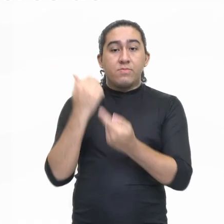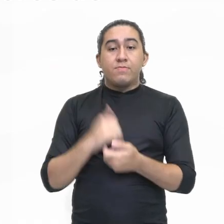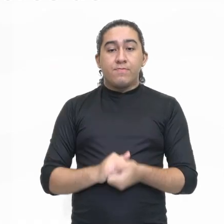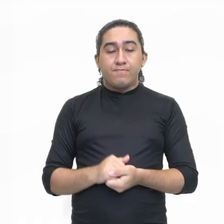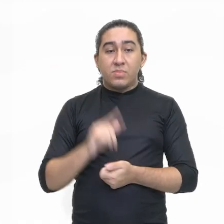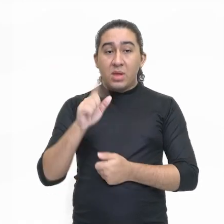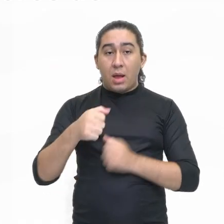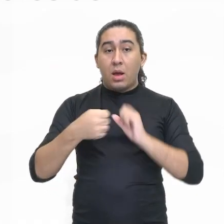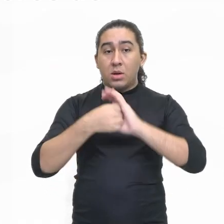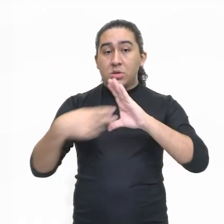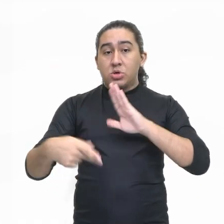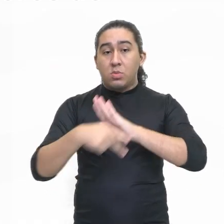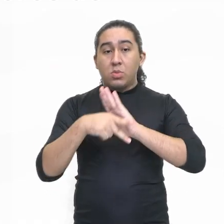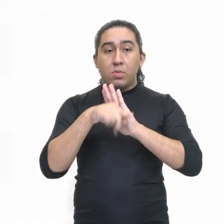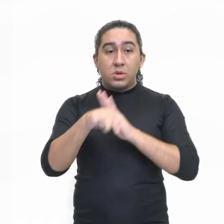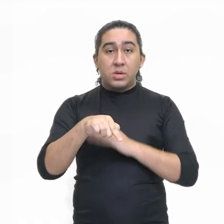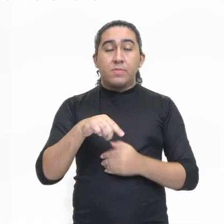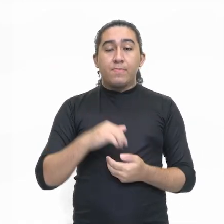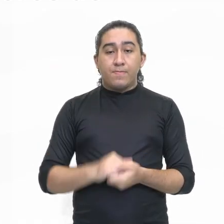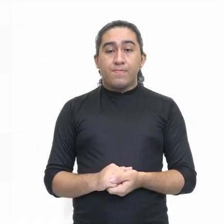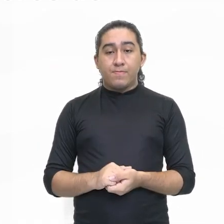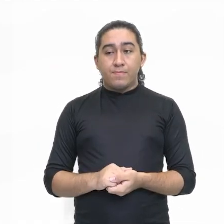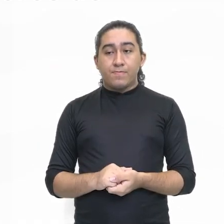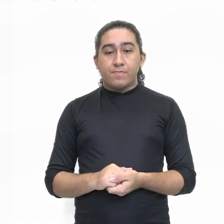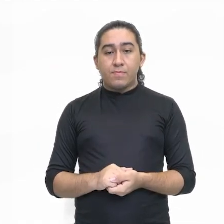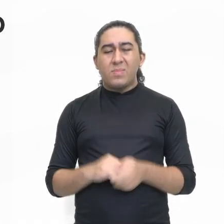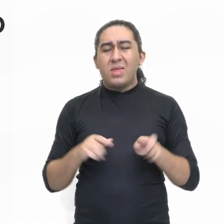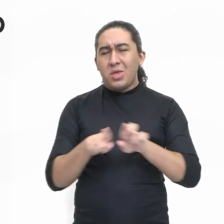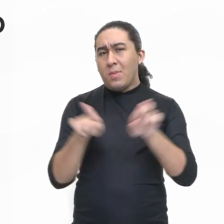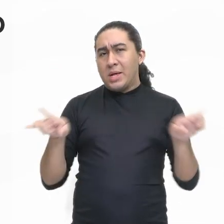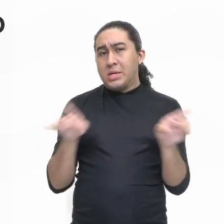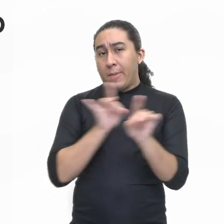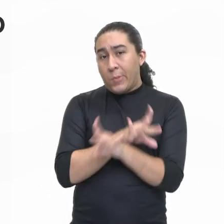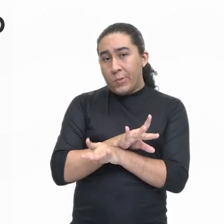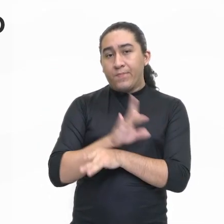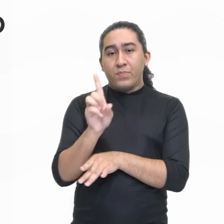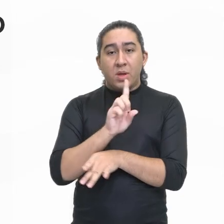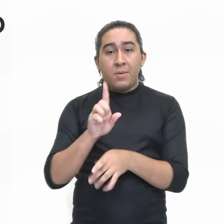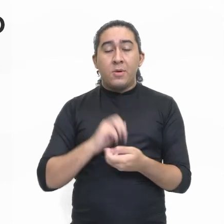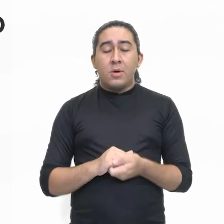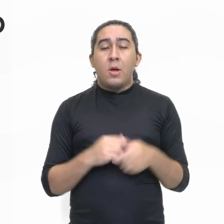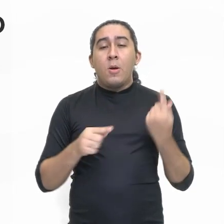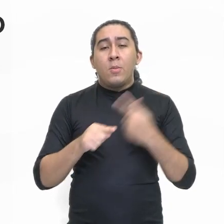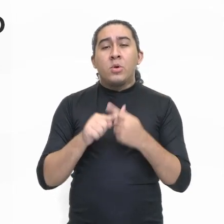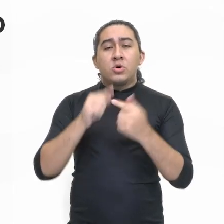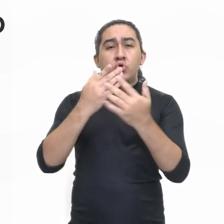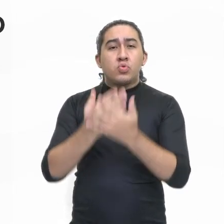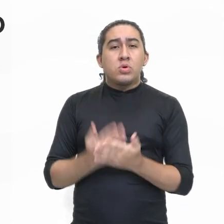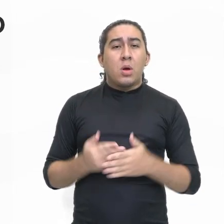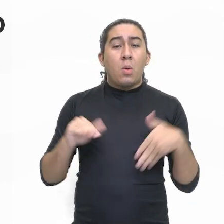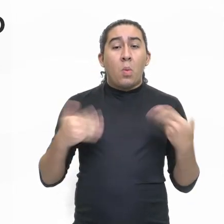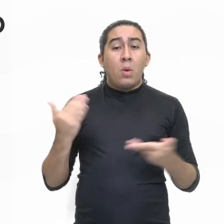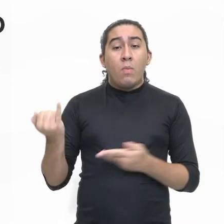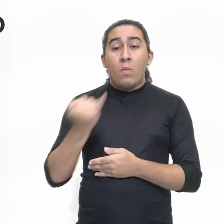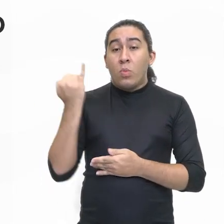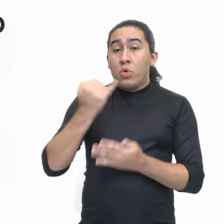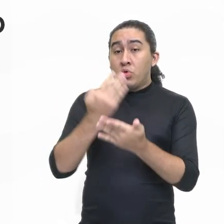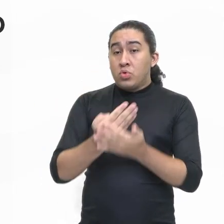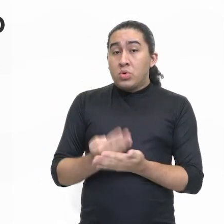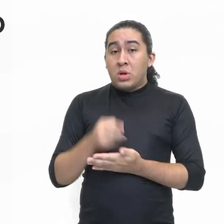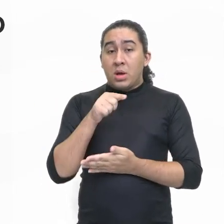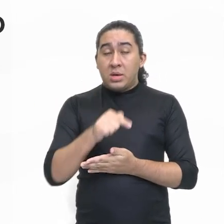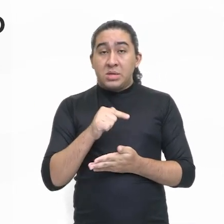é a característica da vegetação. Mas não para por aí. Por que estudar, né? Qual é a importância de se